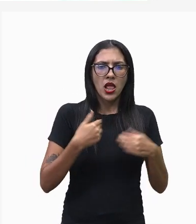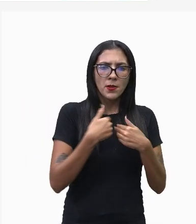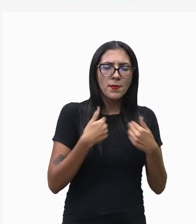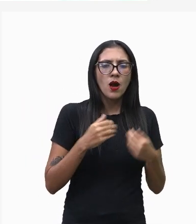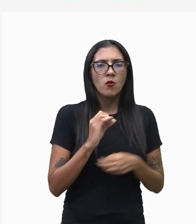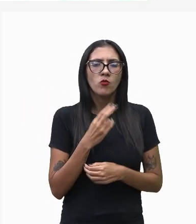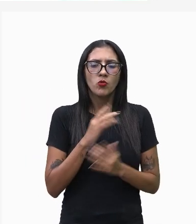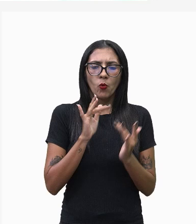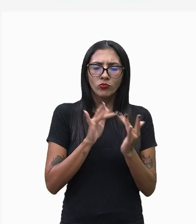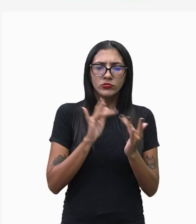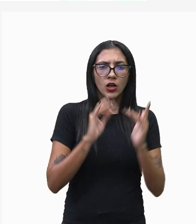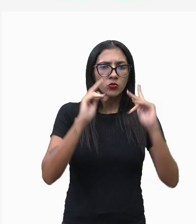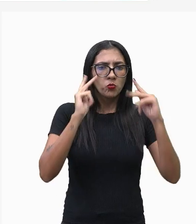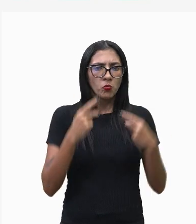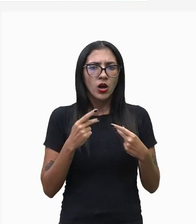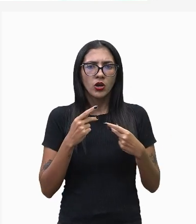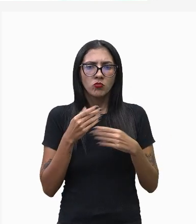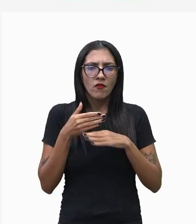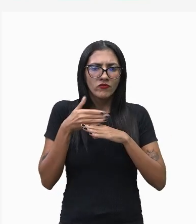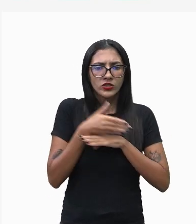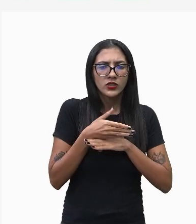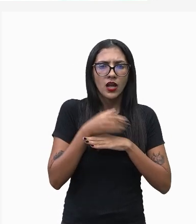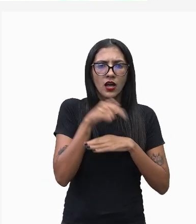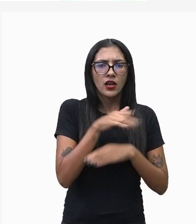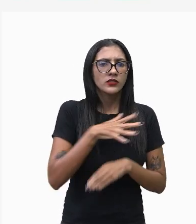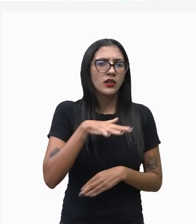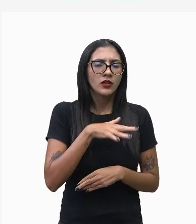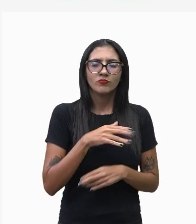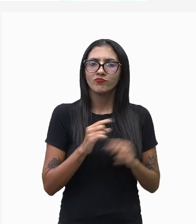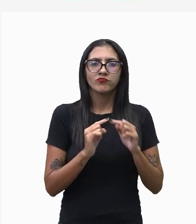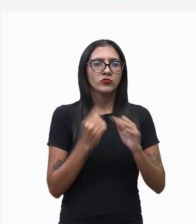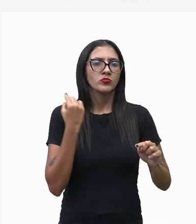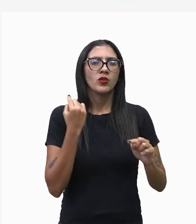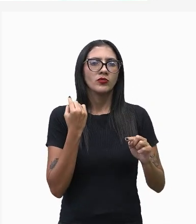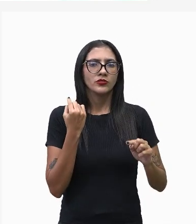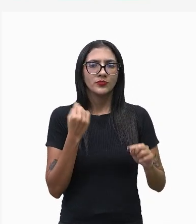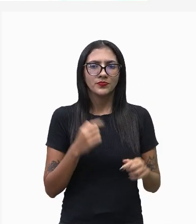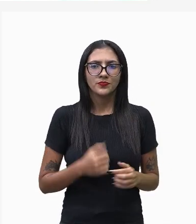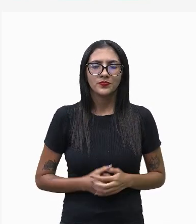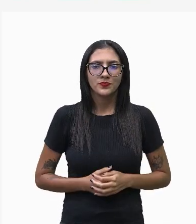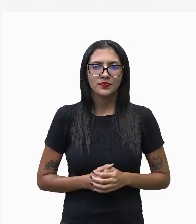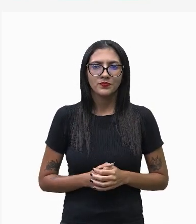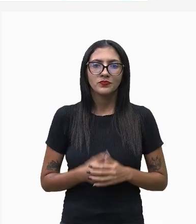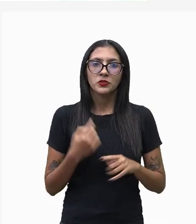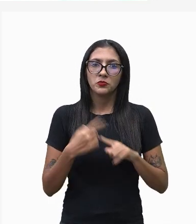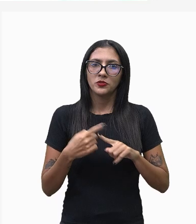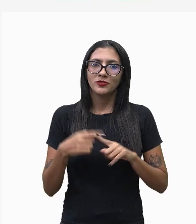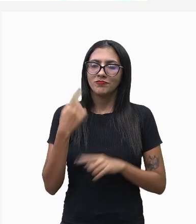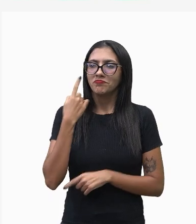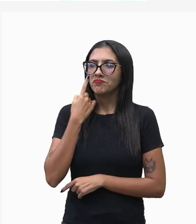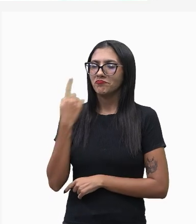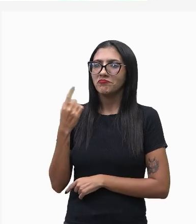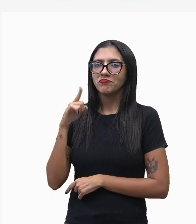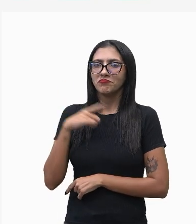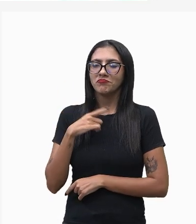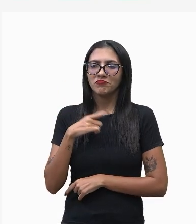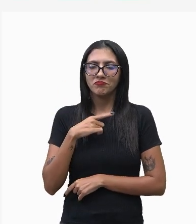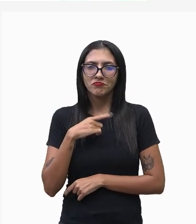humana não é permitido nesses lugares, uma vez que a gente vê aqui a rainha das selvas